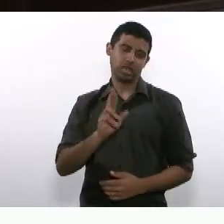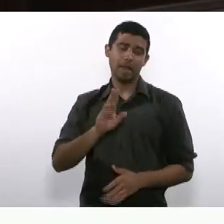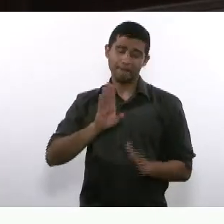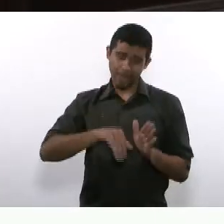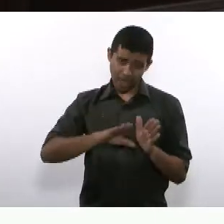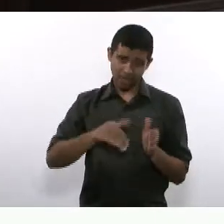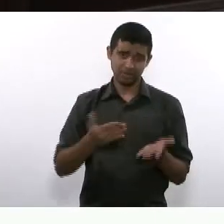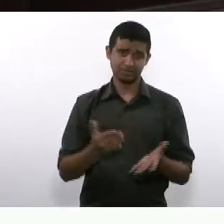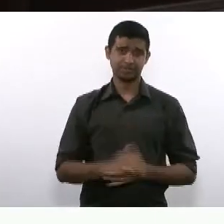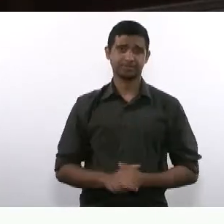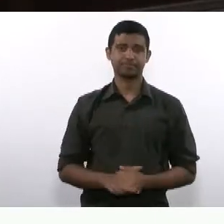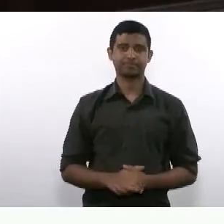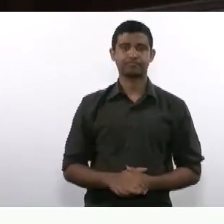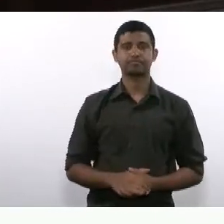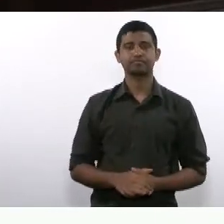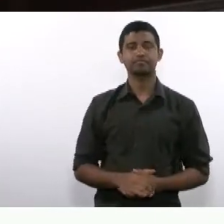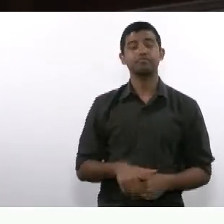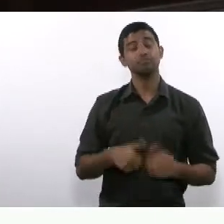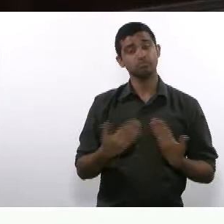Quando o governador manda